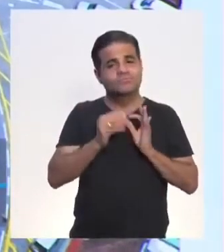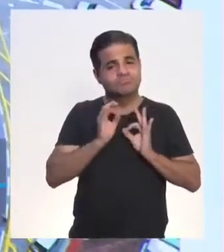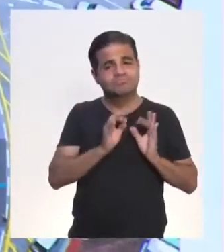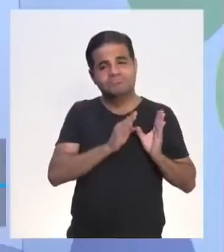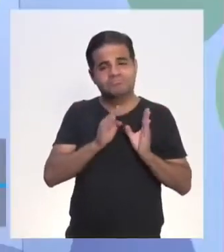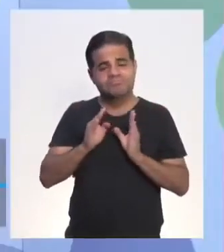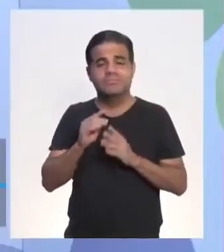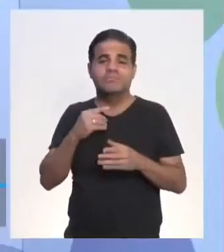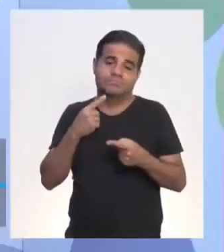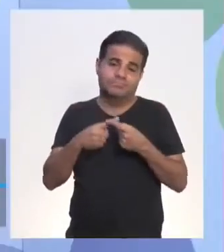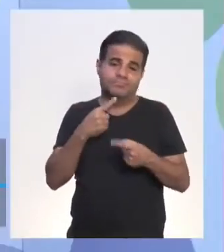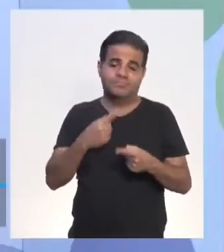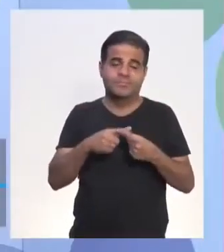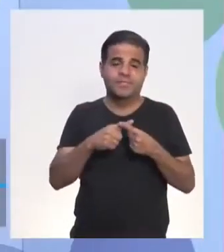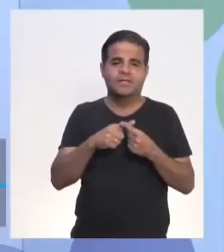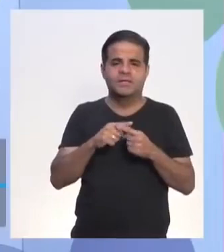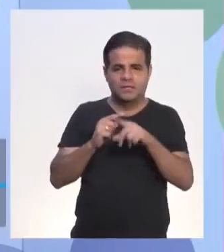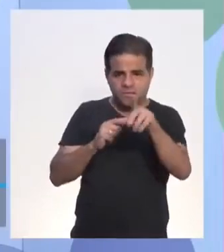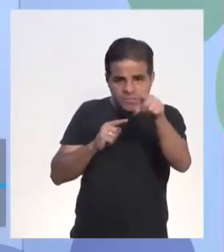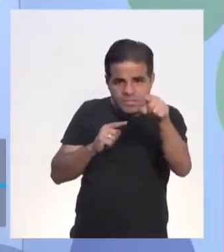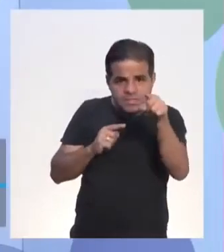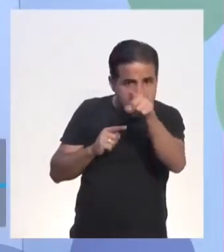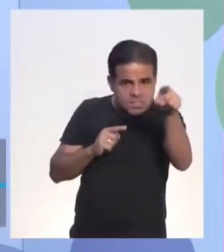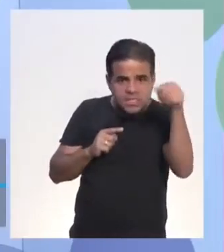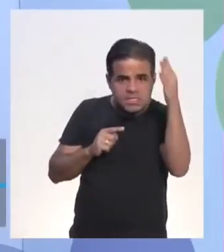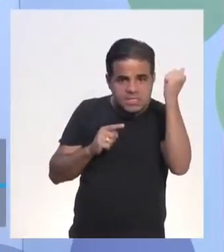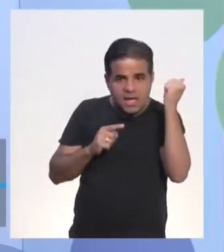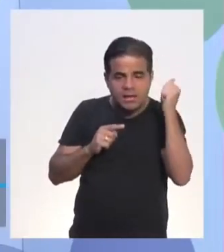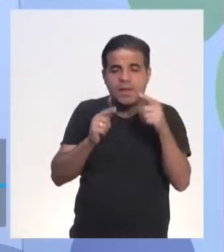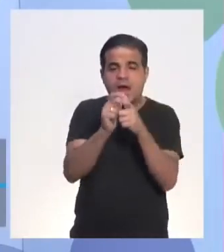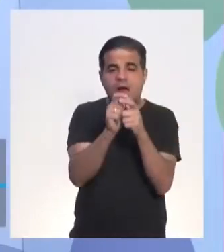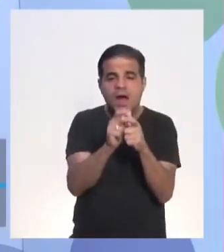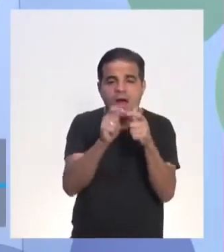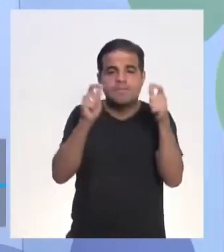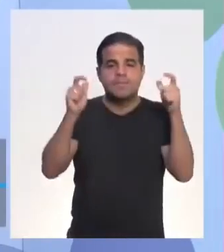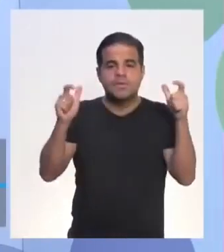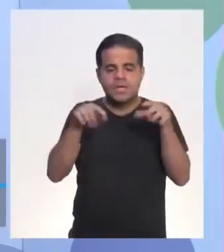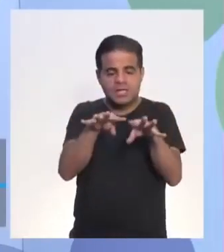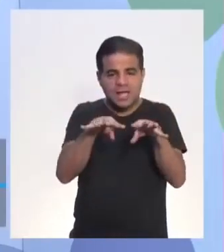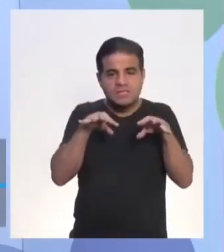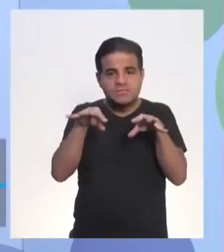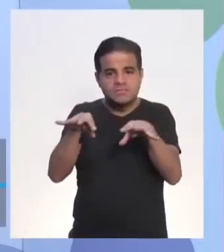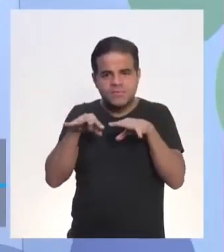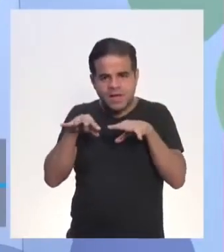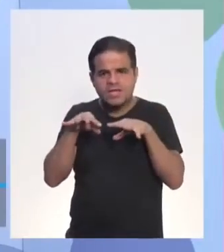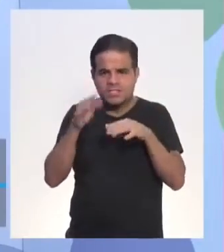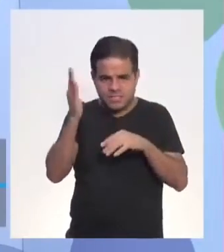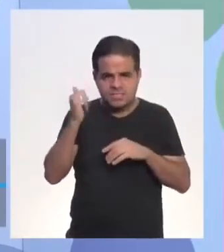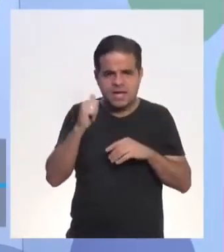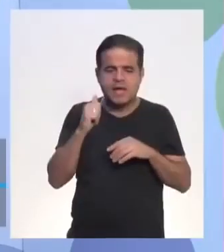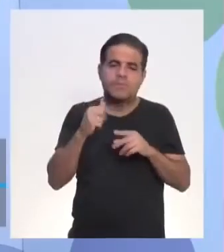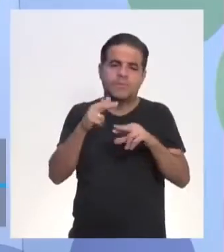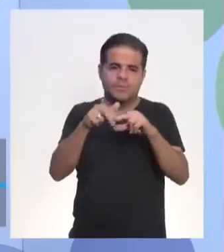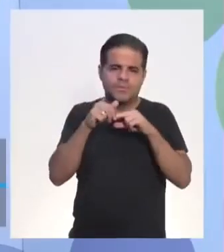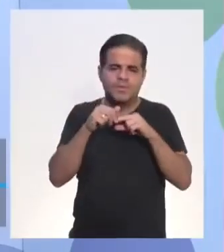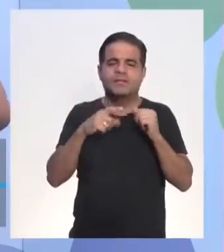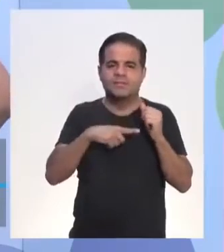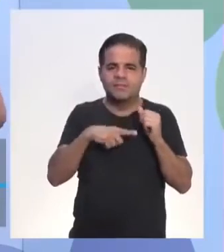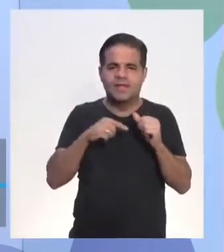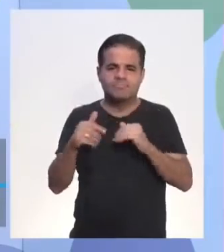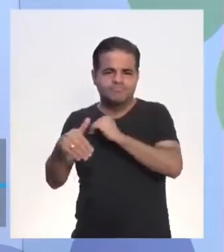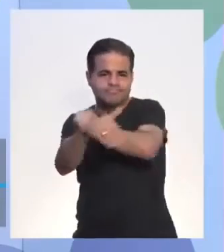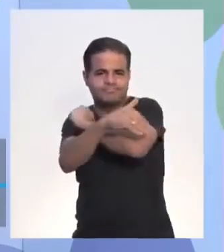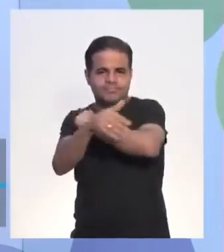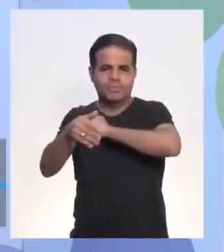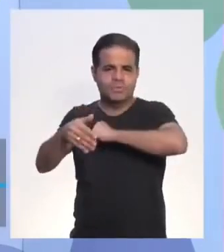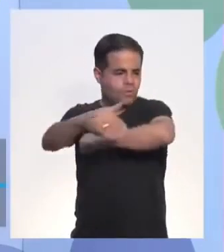Até porque, vocês sabem por que a maioria das faixas de pedestre, porque por conta quando você tem curva, né? Você